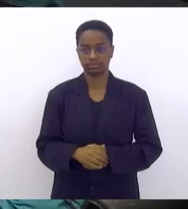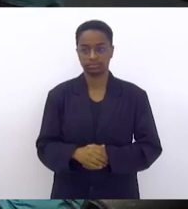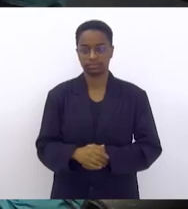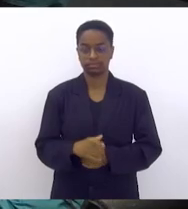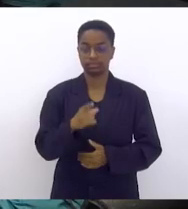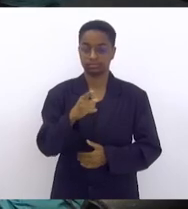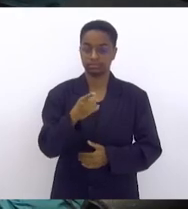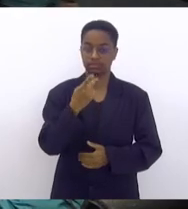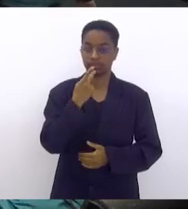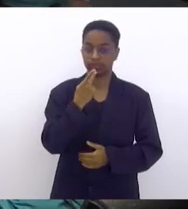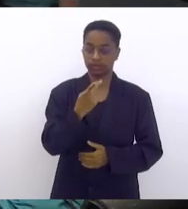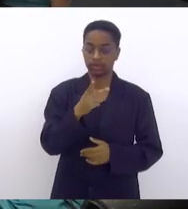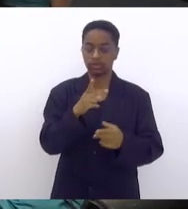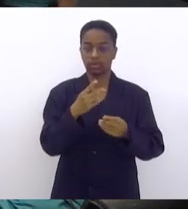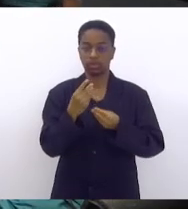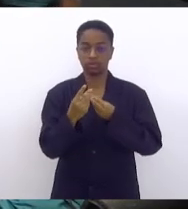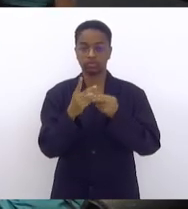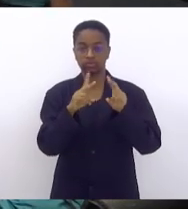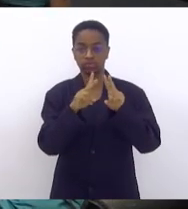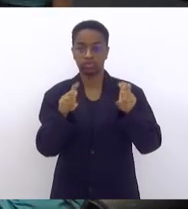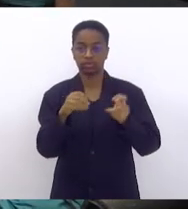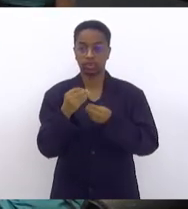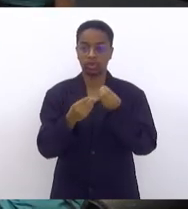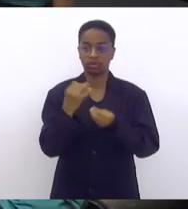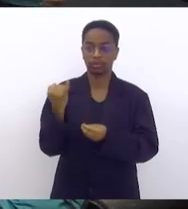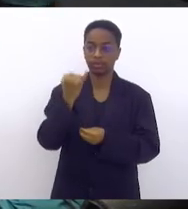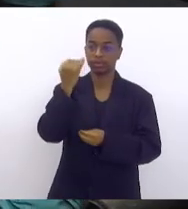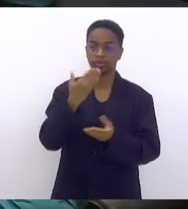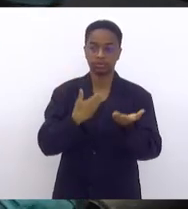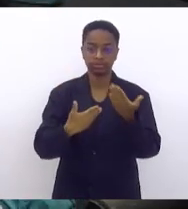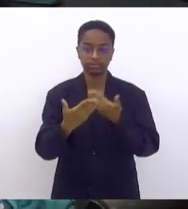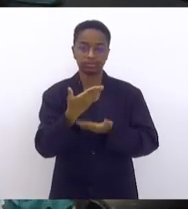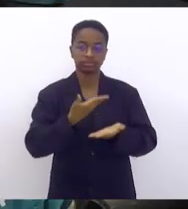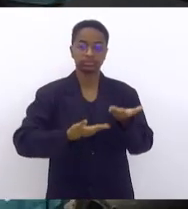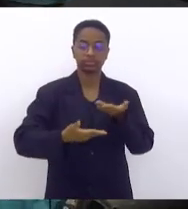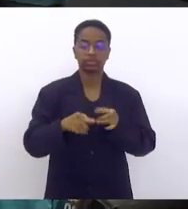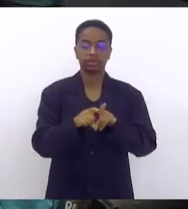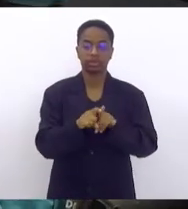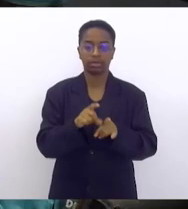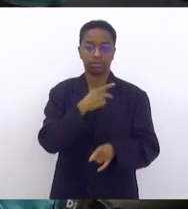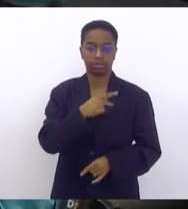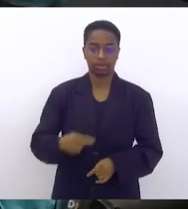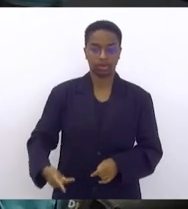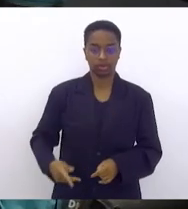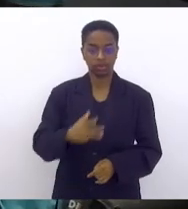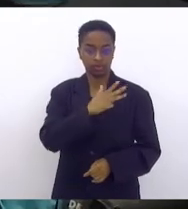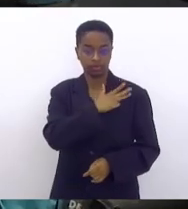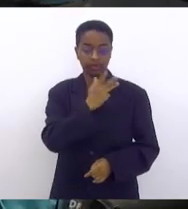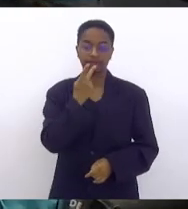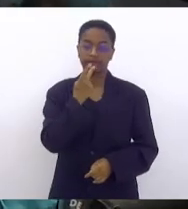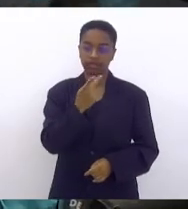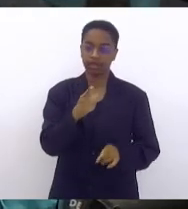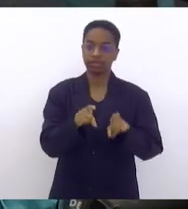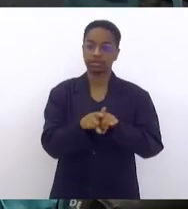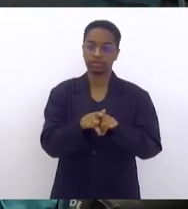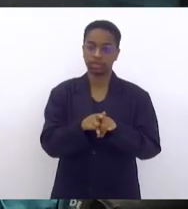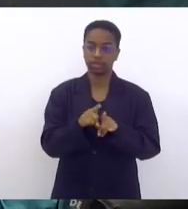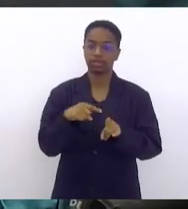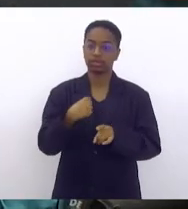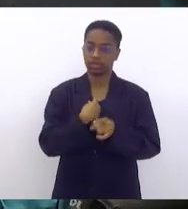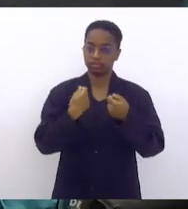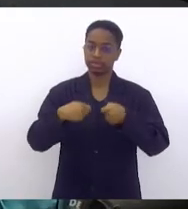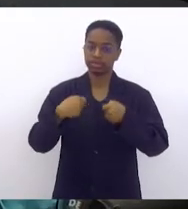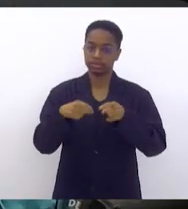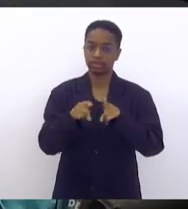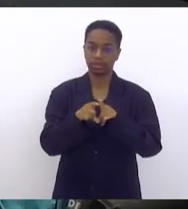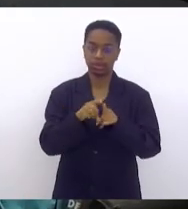falou sobre a importância do diálogo. O presidente Lula sempre tem falado sobre isso, que a gente precisa e tem sido um exemplo,